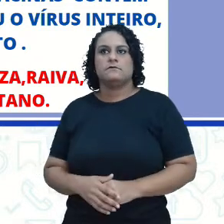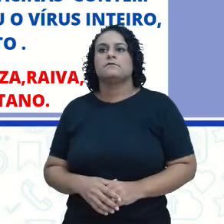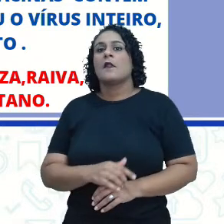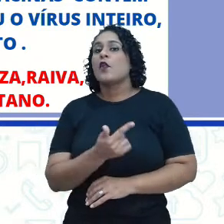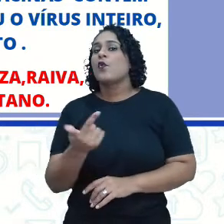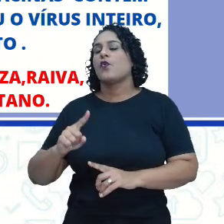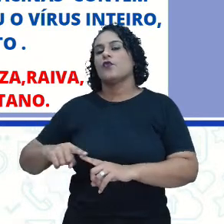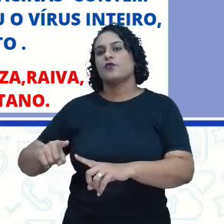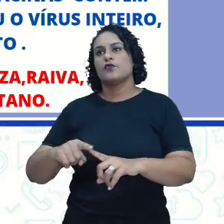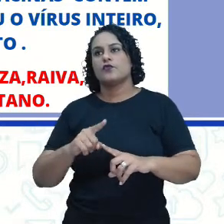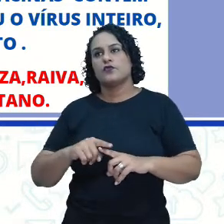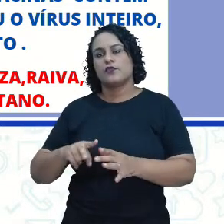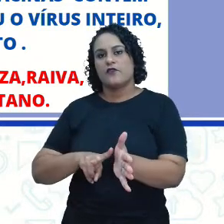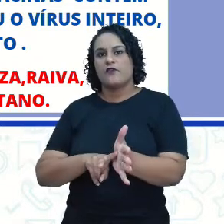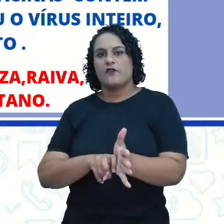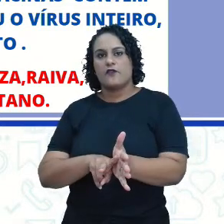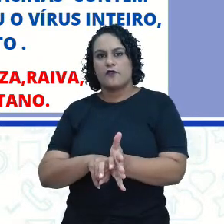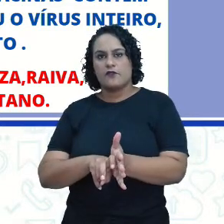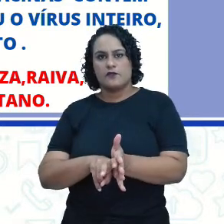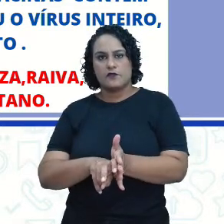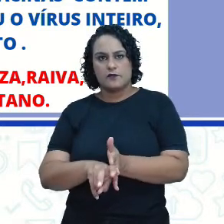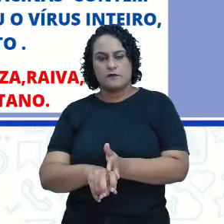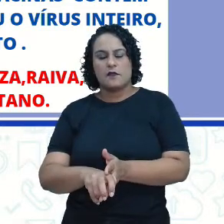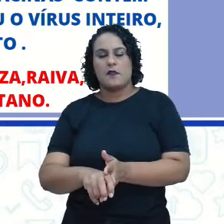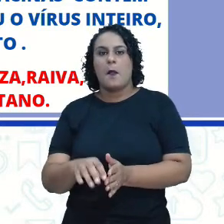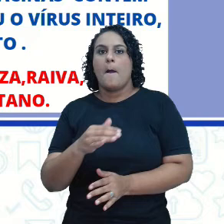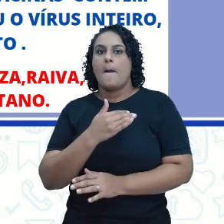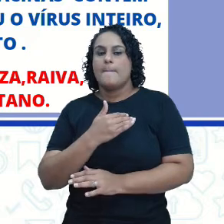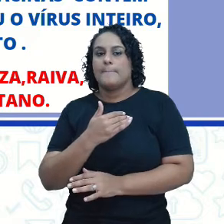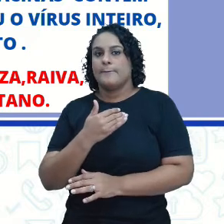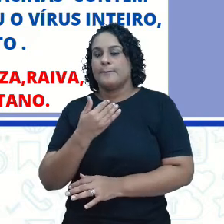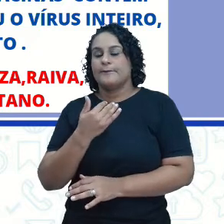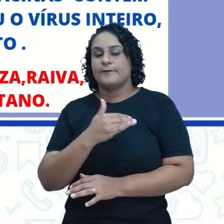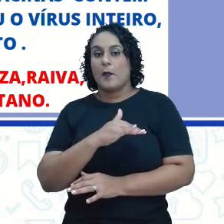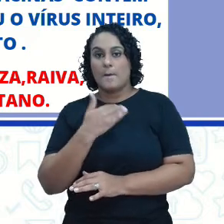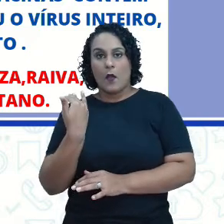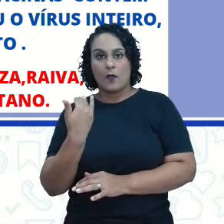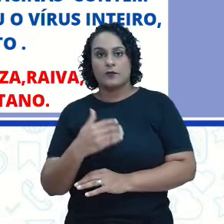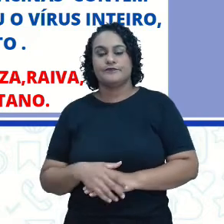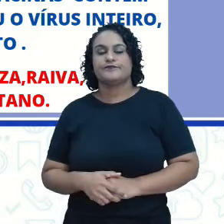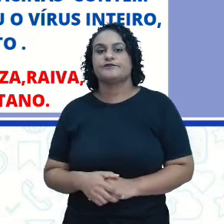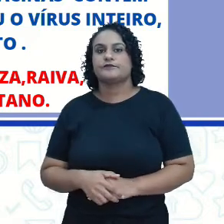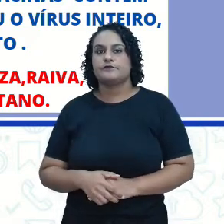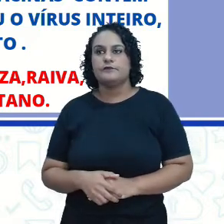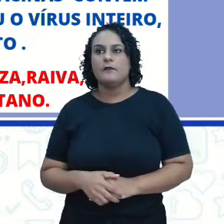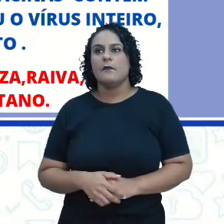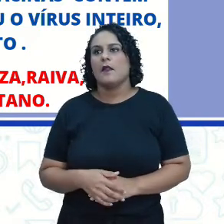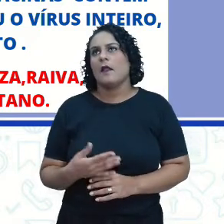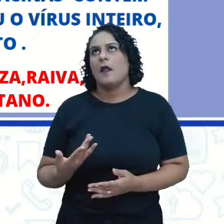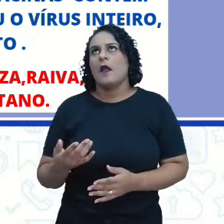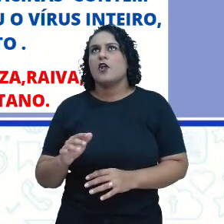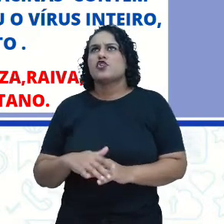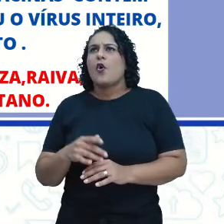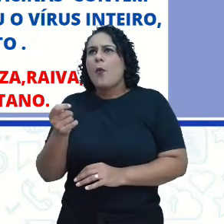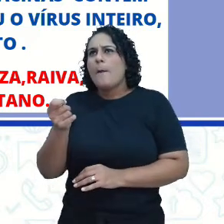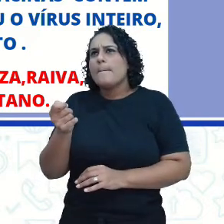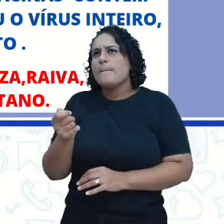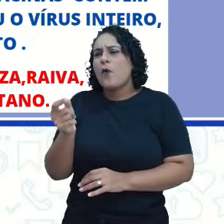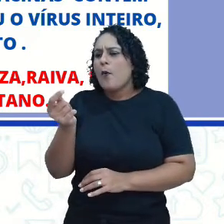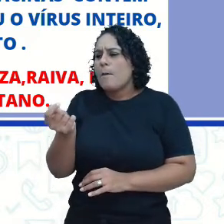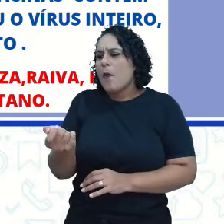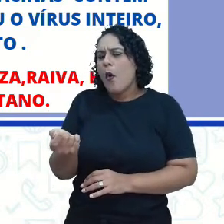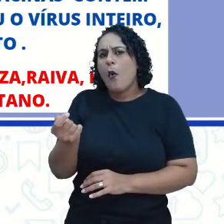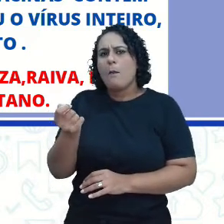vírus mortos inativados. Então, basta um fragmento, né, daquele vírus